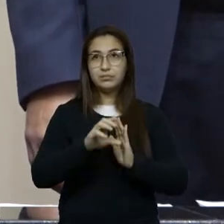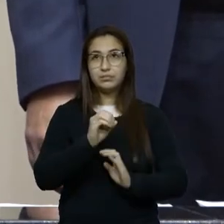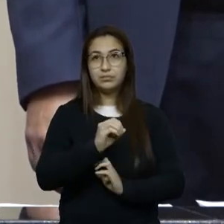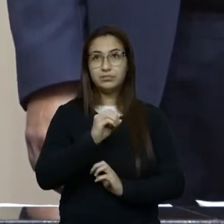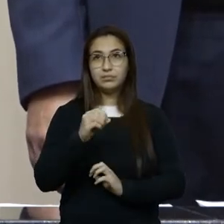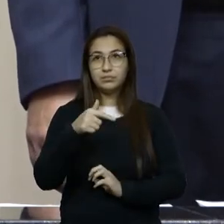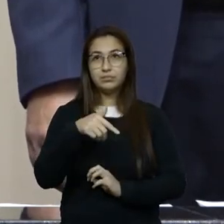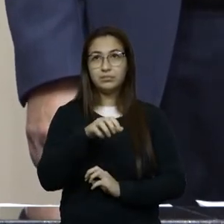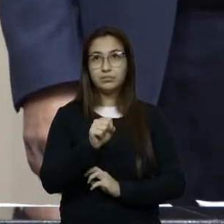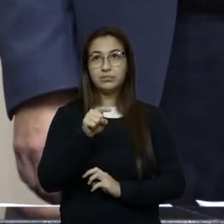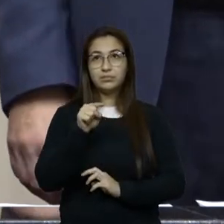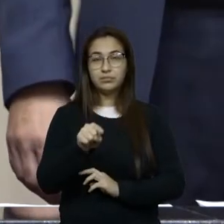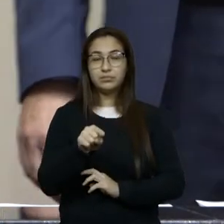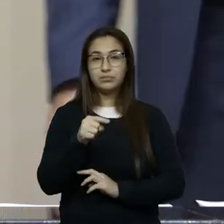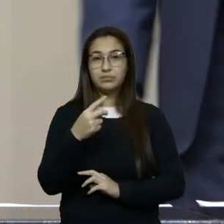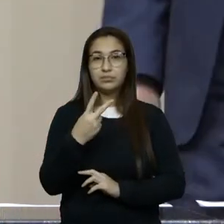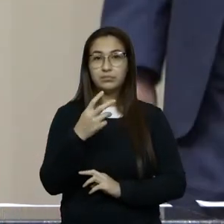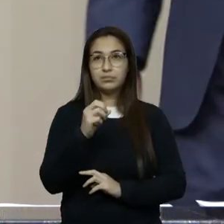008.12